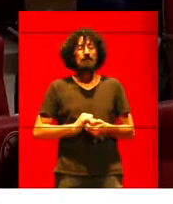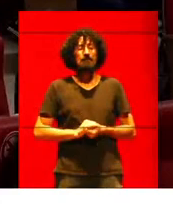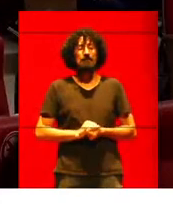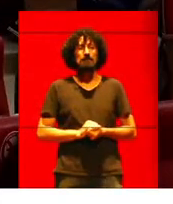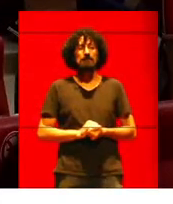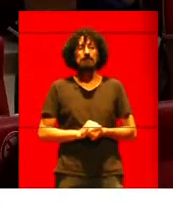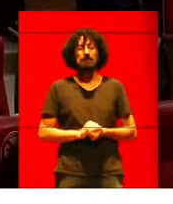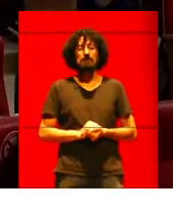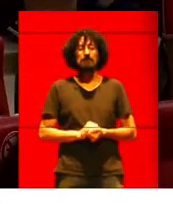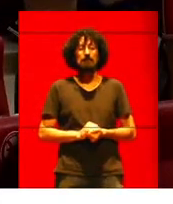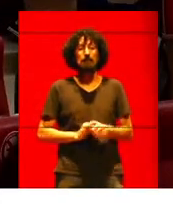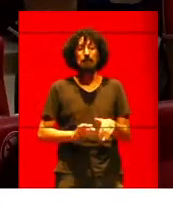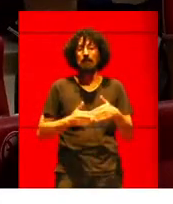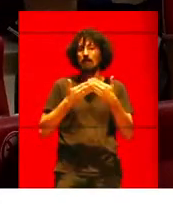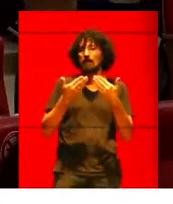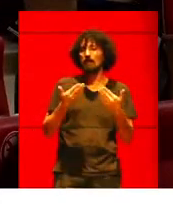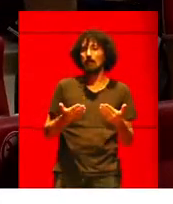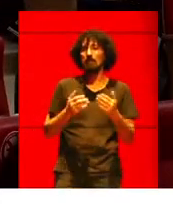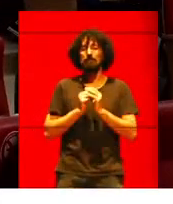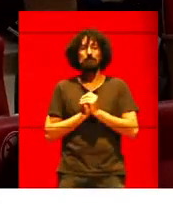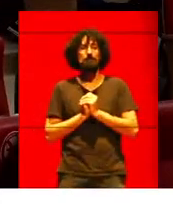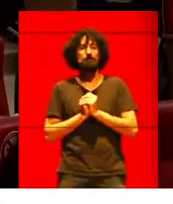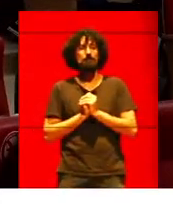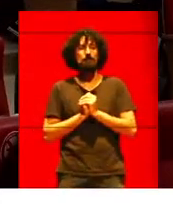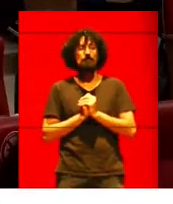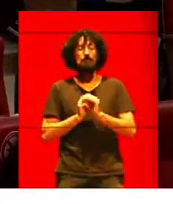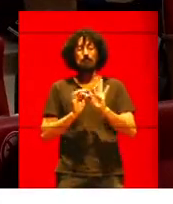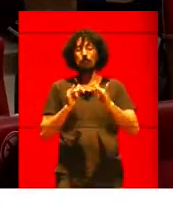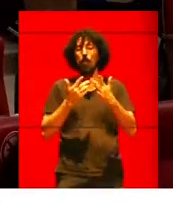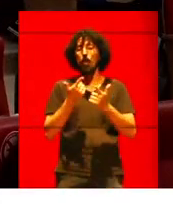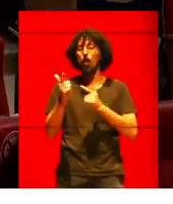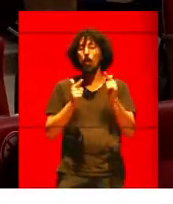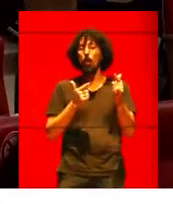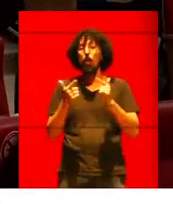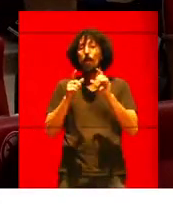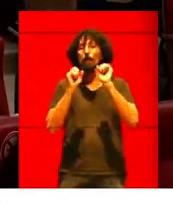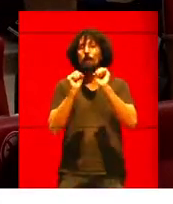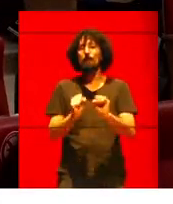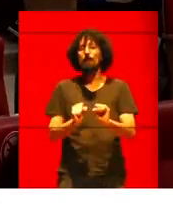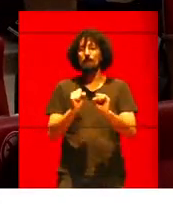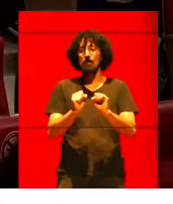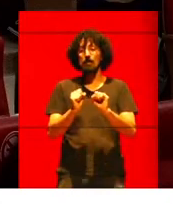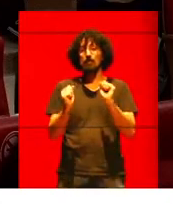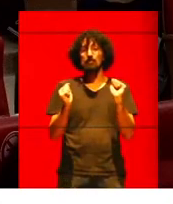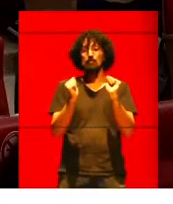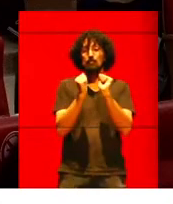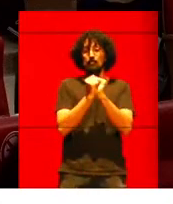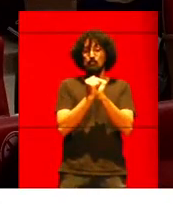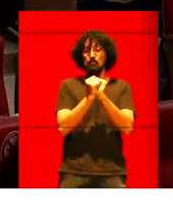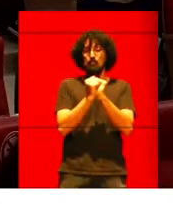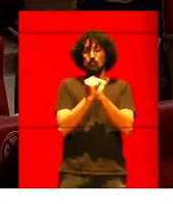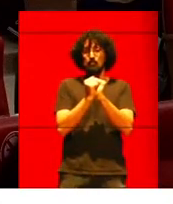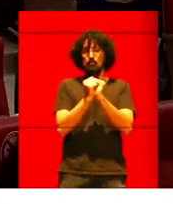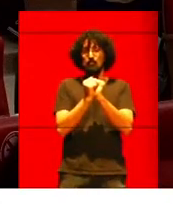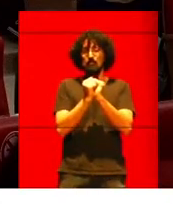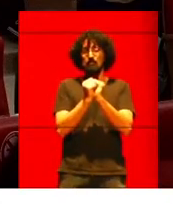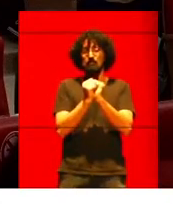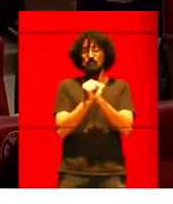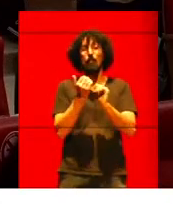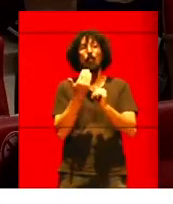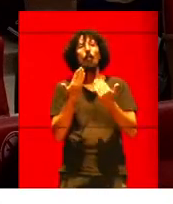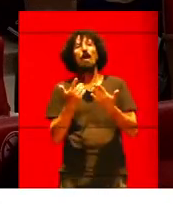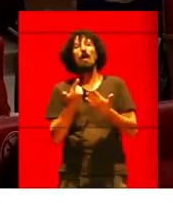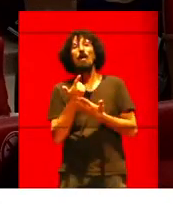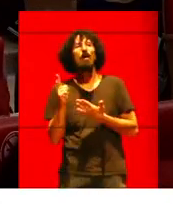Vamos lá, então. Além desses elementos, quais são os outros elementos que podem aparecer, mas não é tão recorrente? Vocês